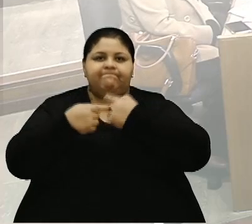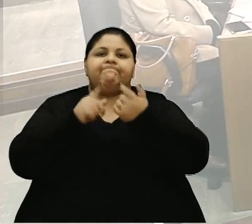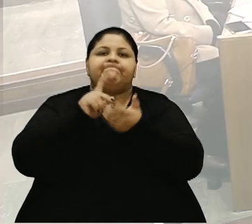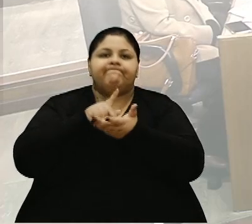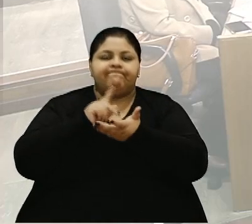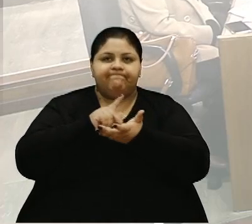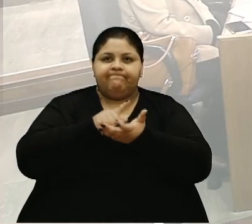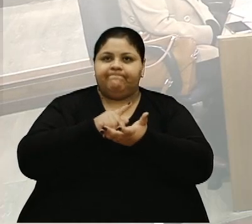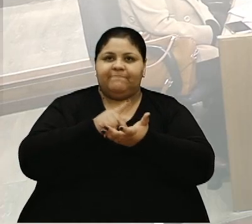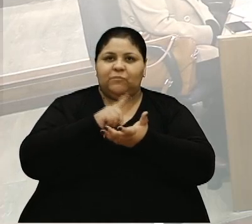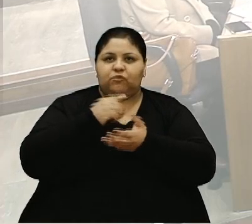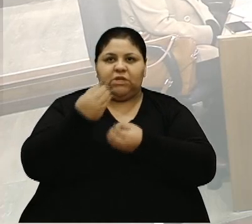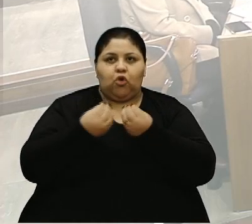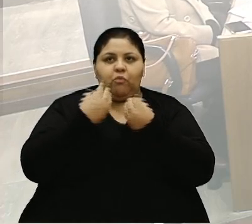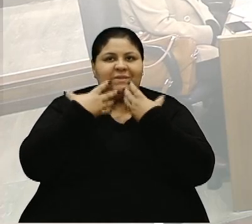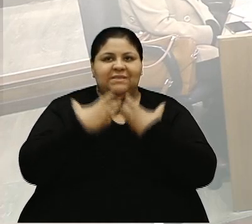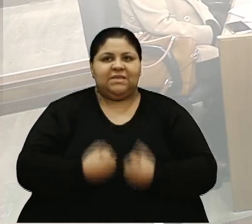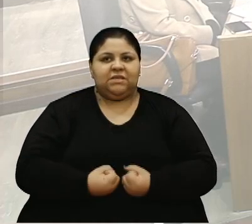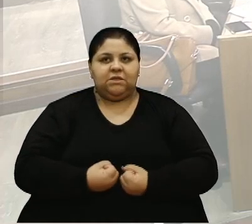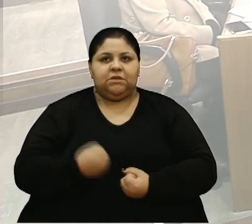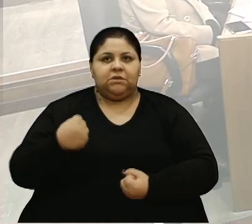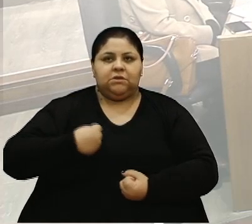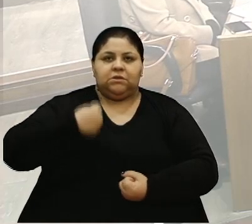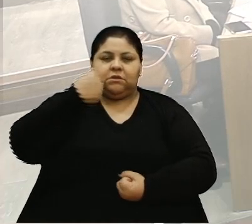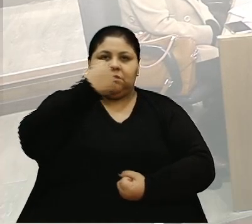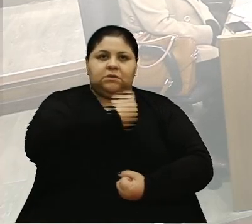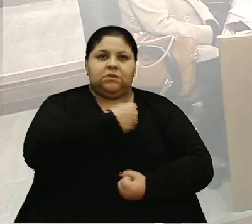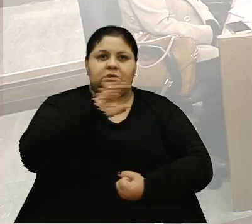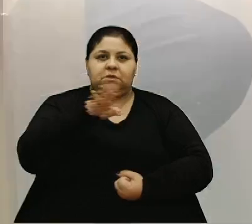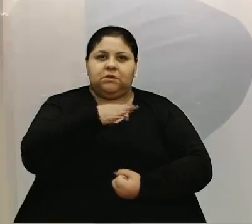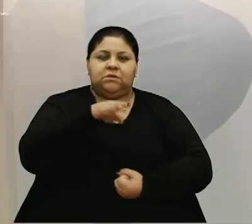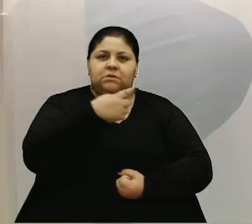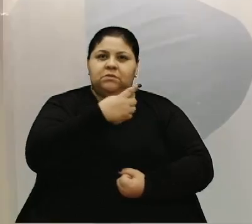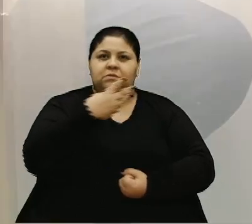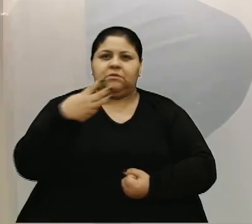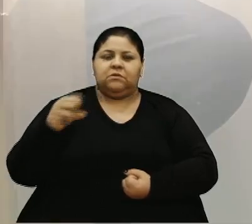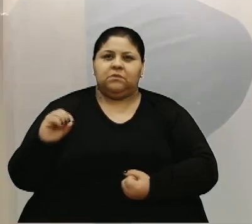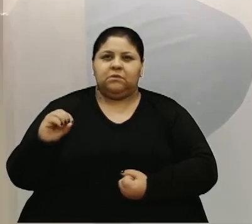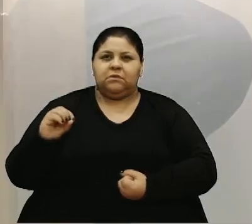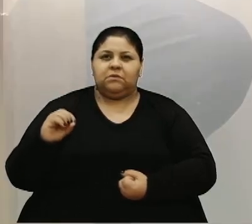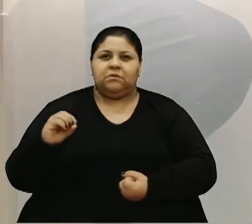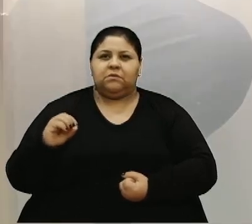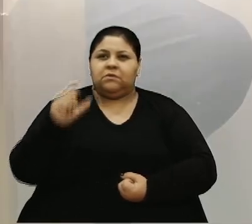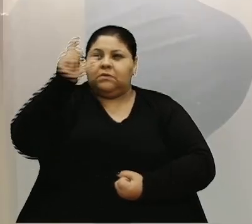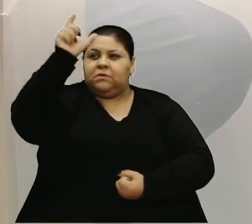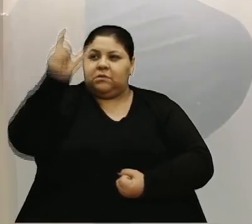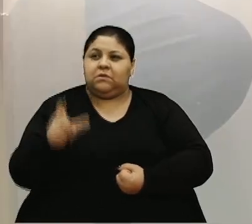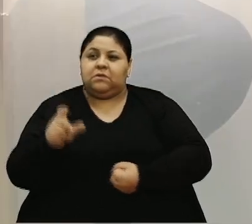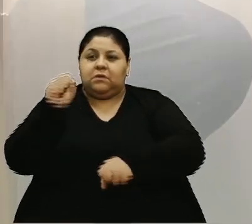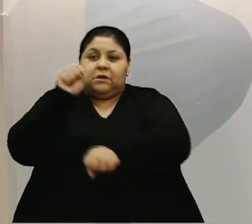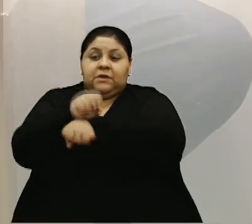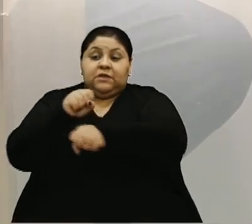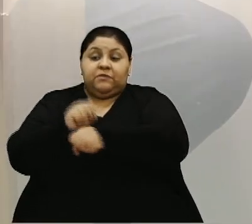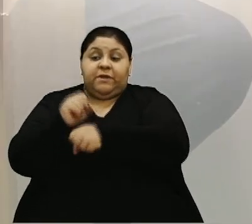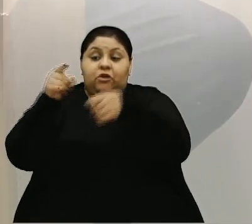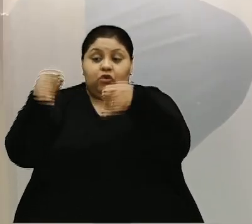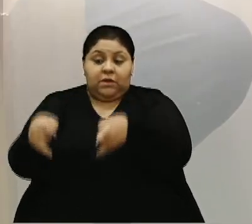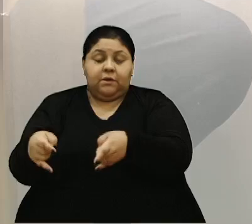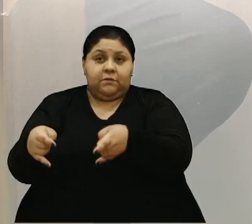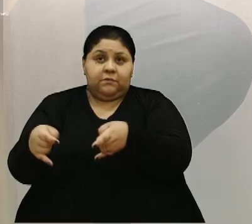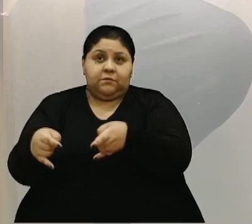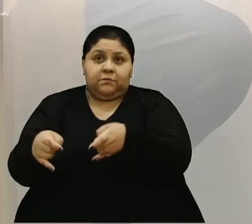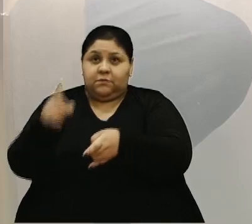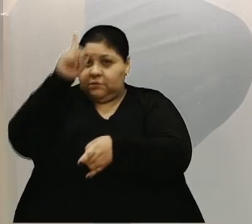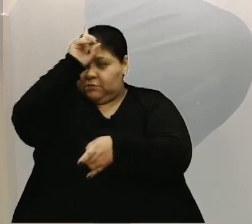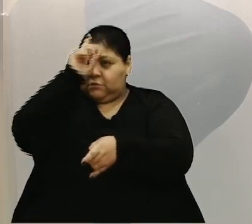É inadmissível o número, é em torno de 130 pacientes aguardando leito. O hospital